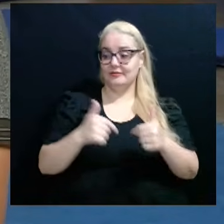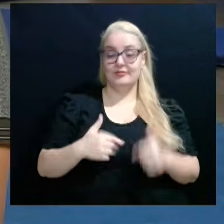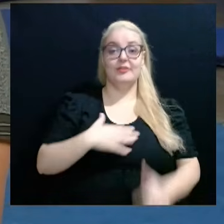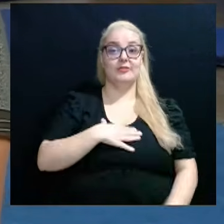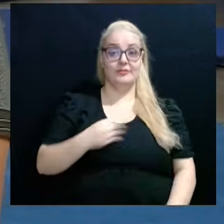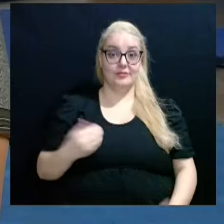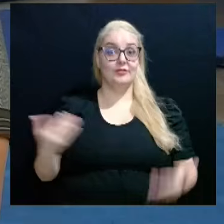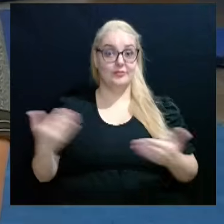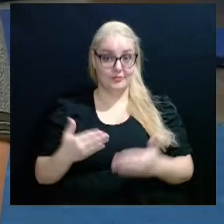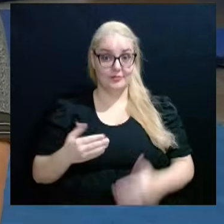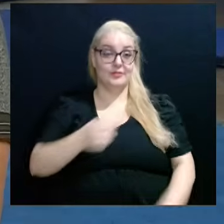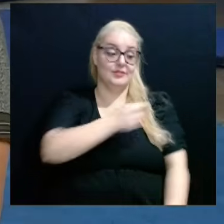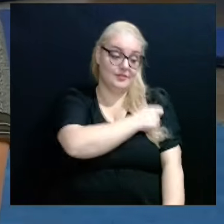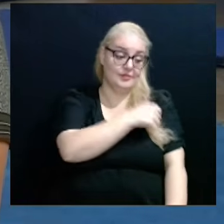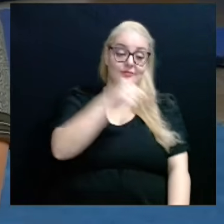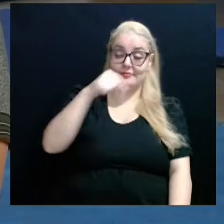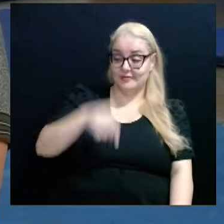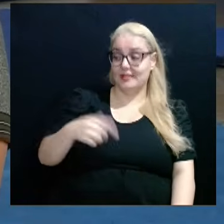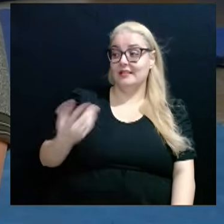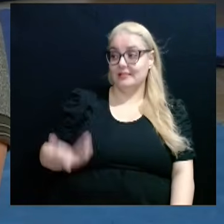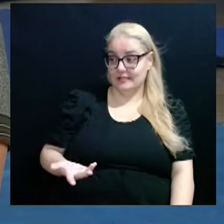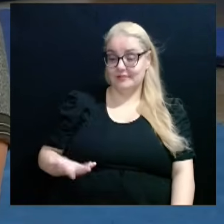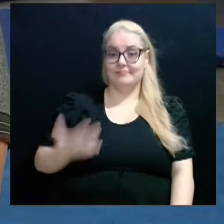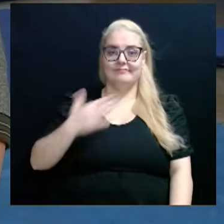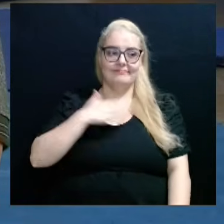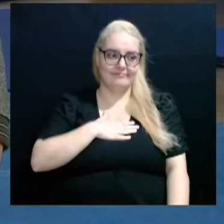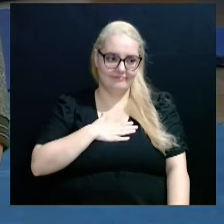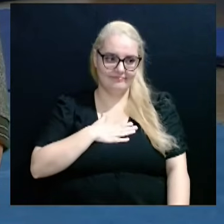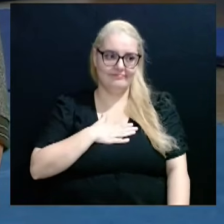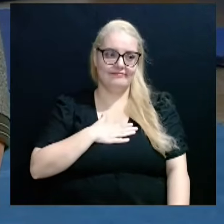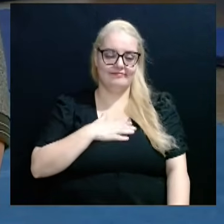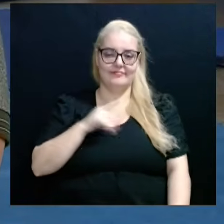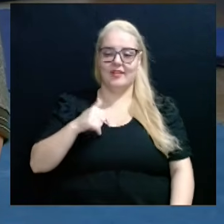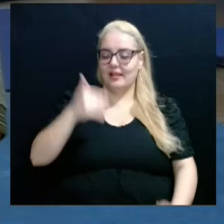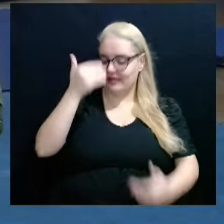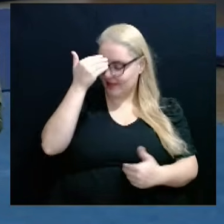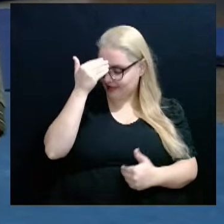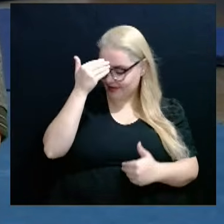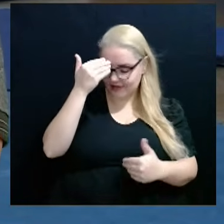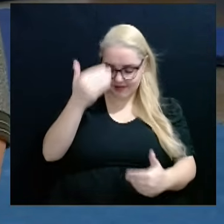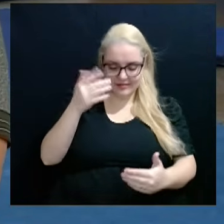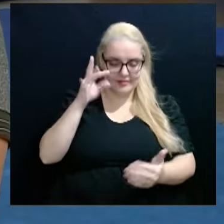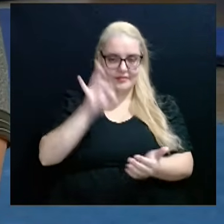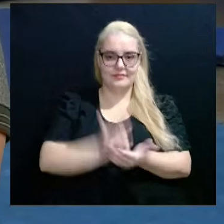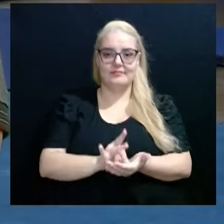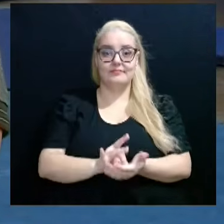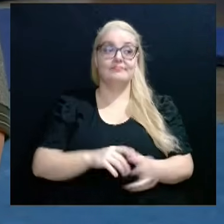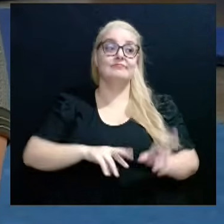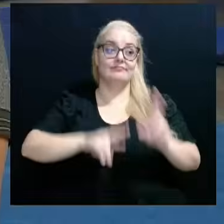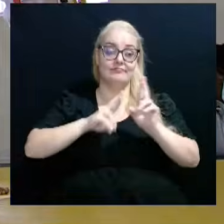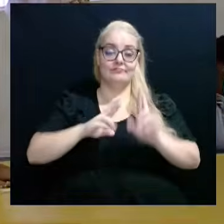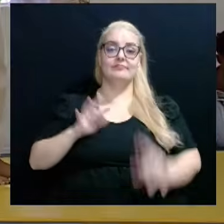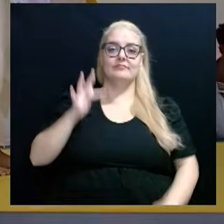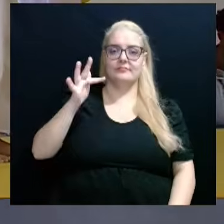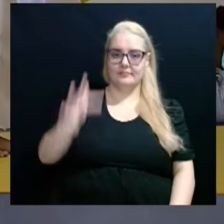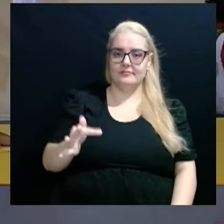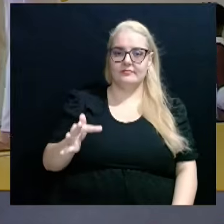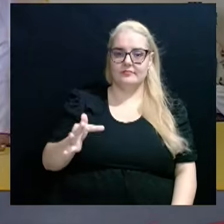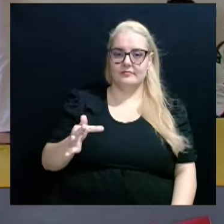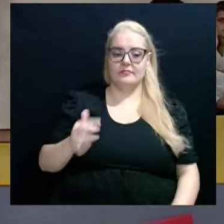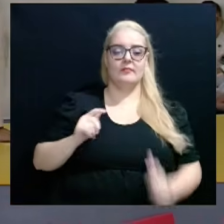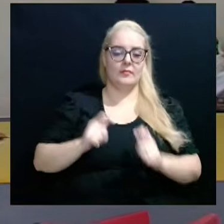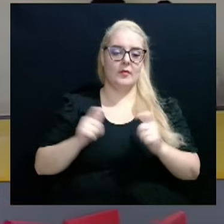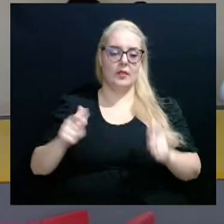aqui. Para mim é muito gratificante e eu espero que no futuro isso cresça cada vez mais, que eu possa